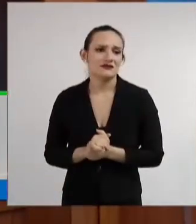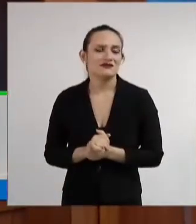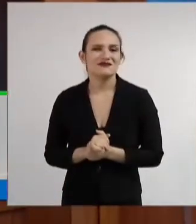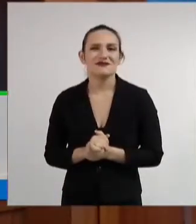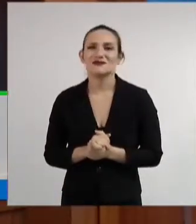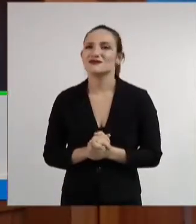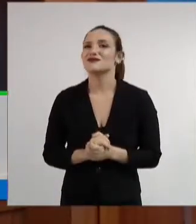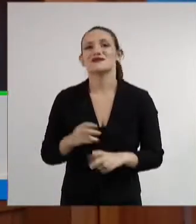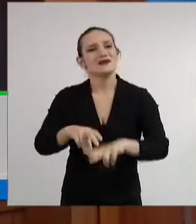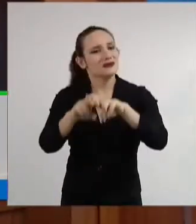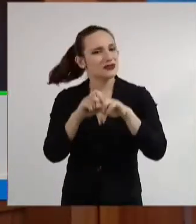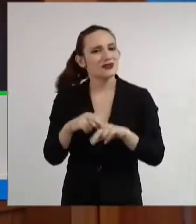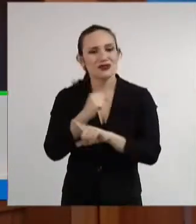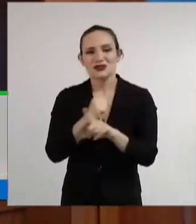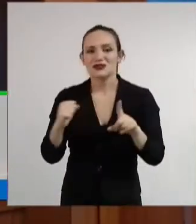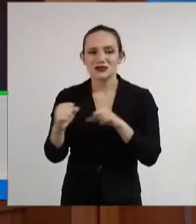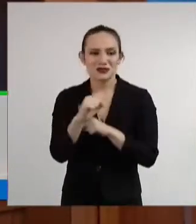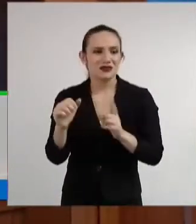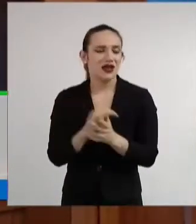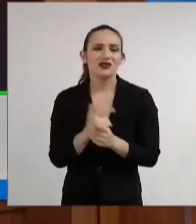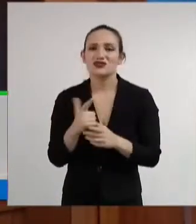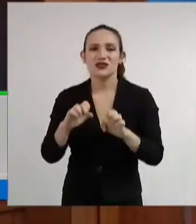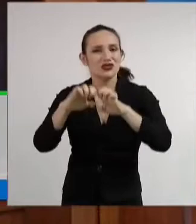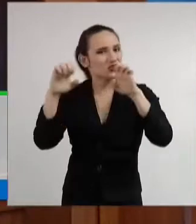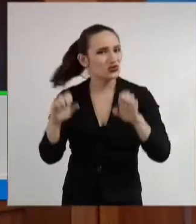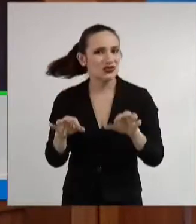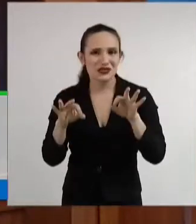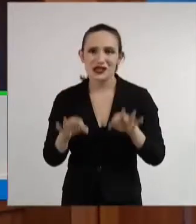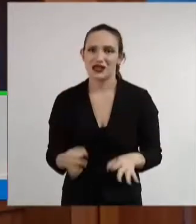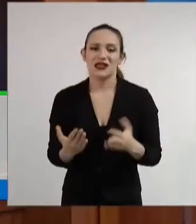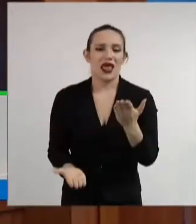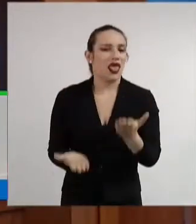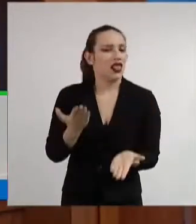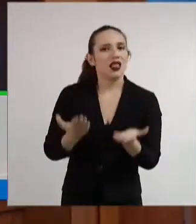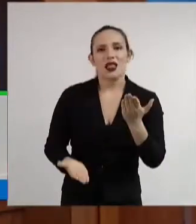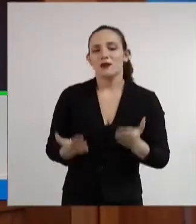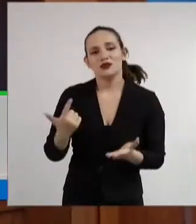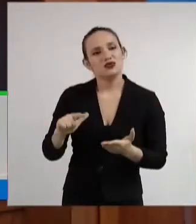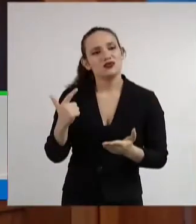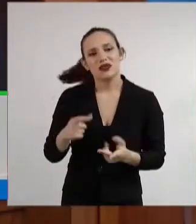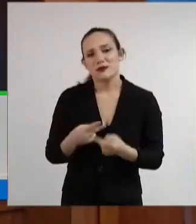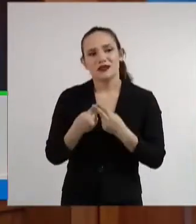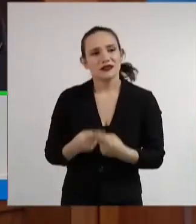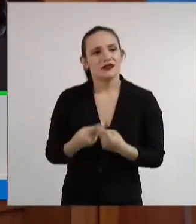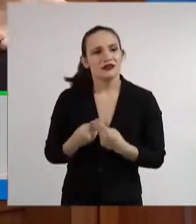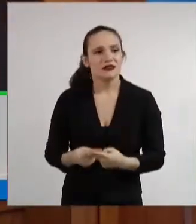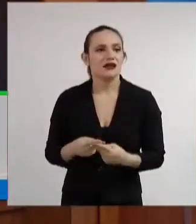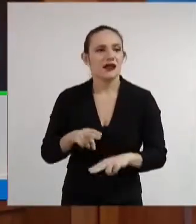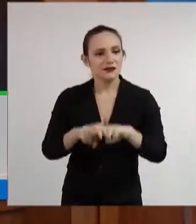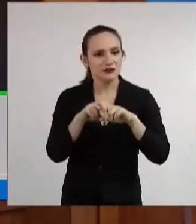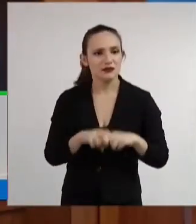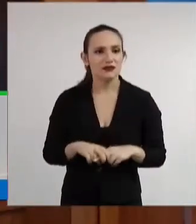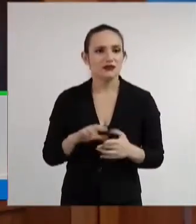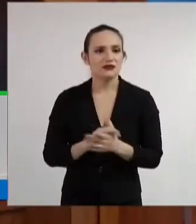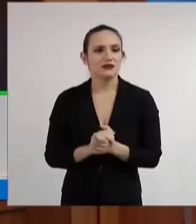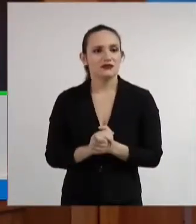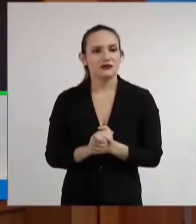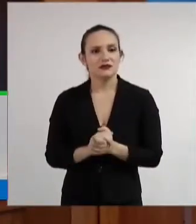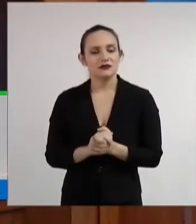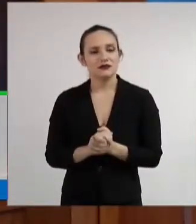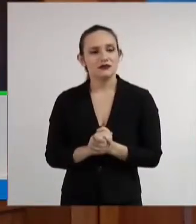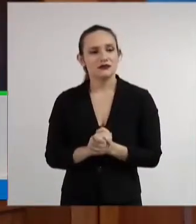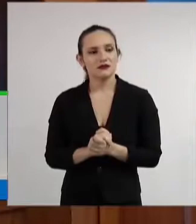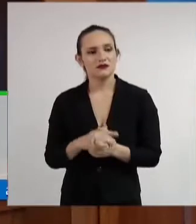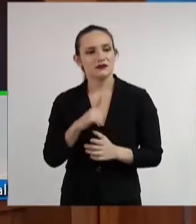inviabiliza a gente ter uma sociedade mais estruturada, mais equilibrada e mais tolerante. Aí vem as leis, cada vez